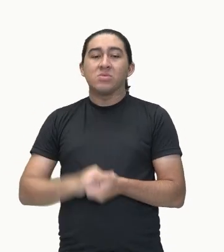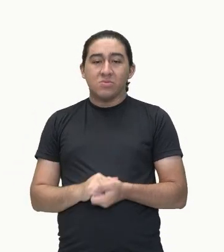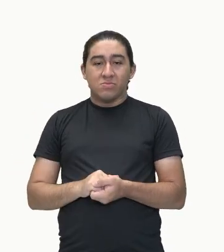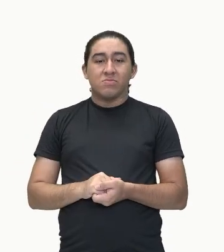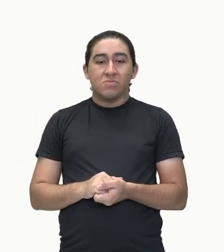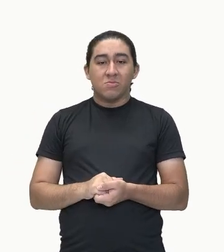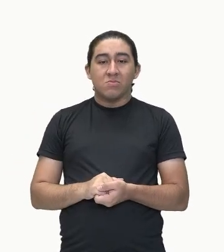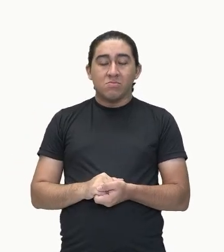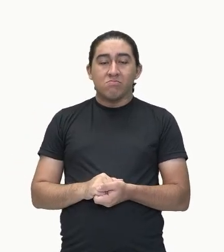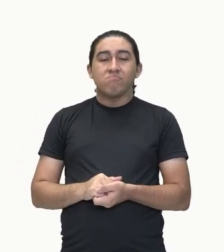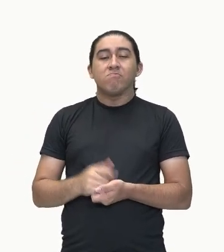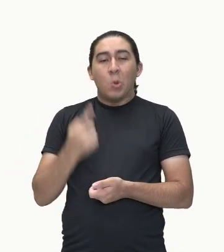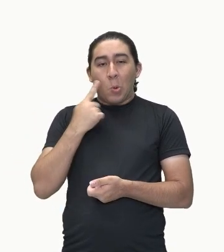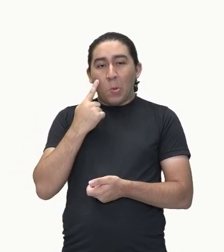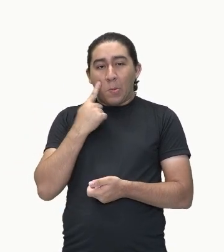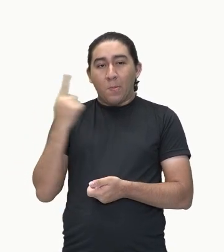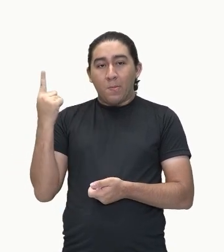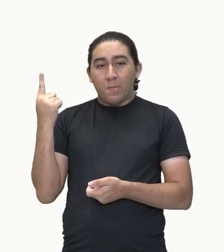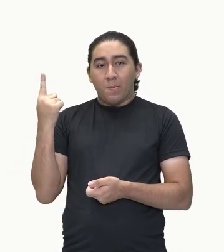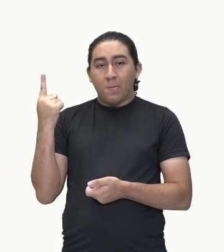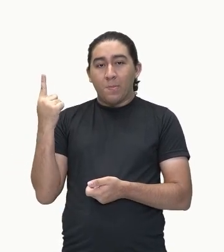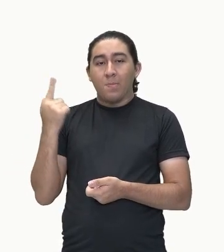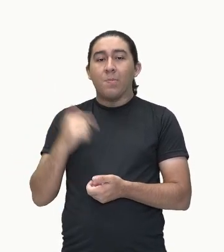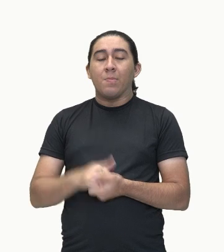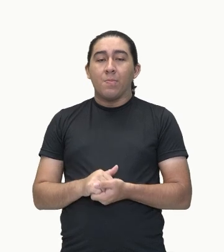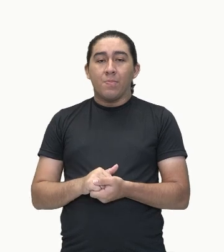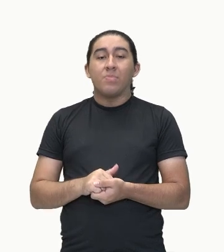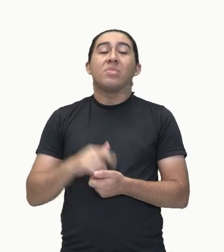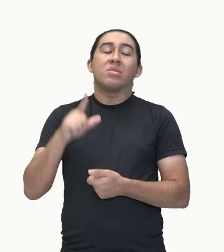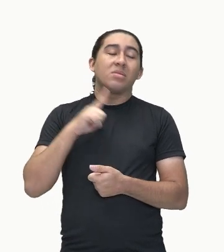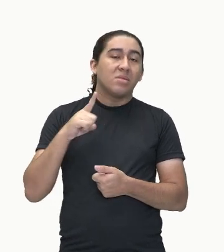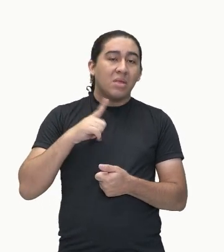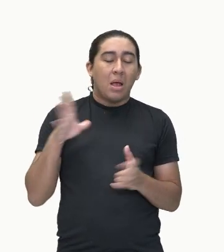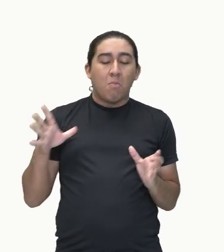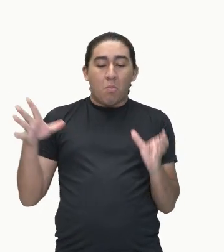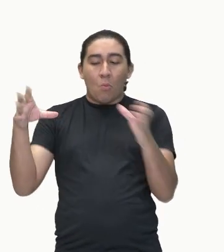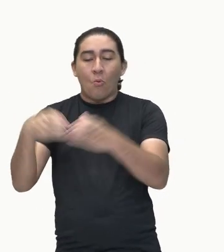de carne, onde se resumem